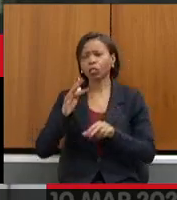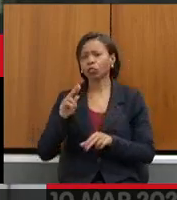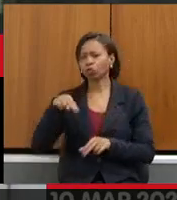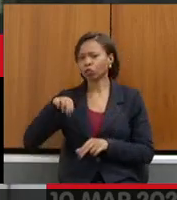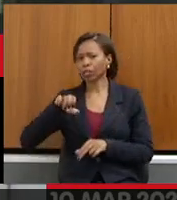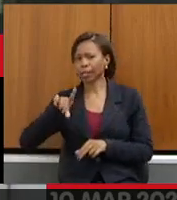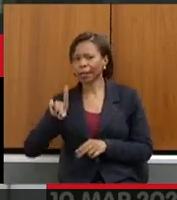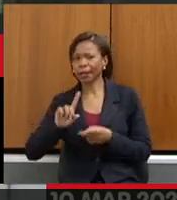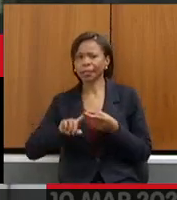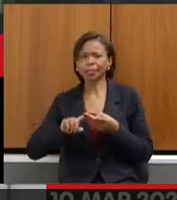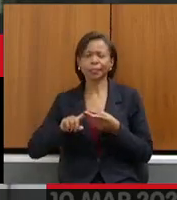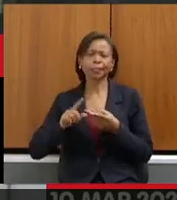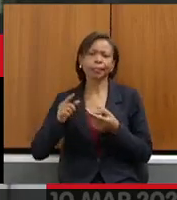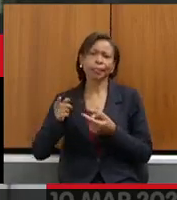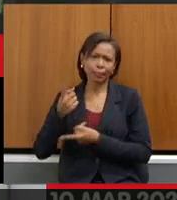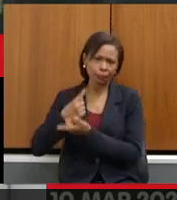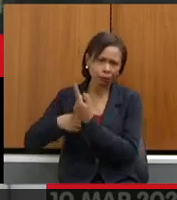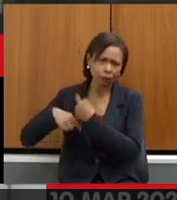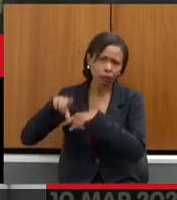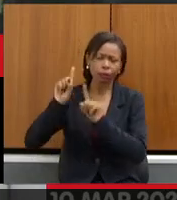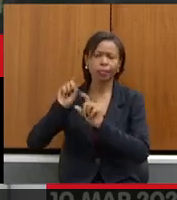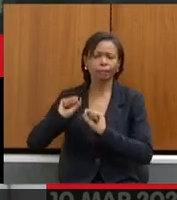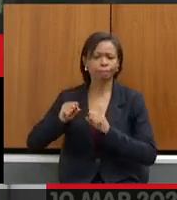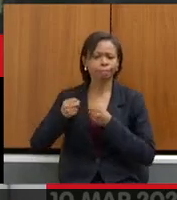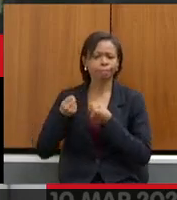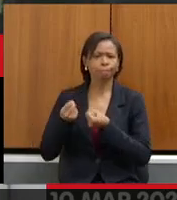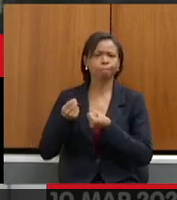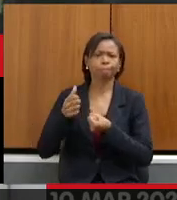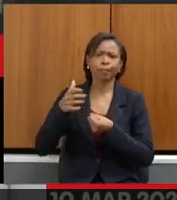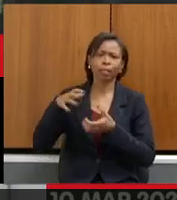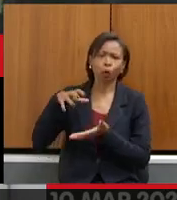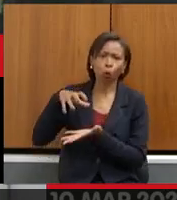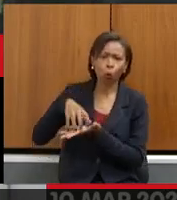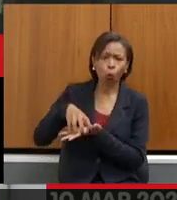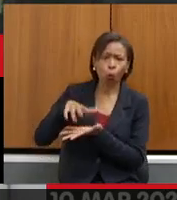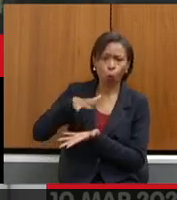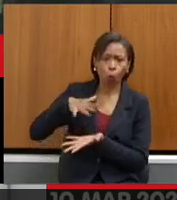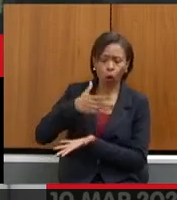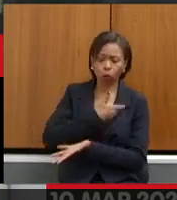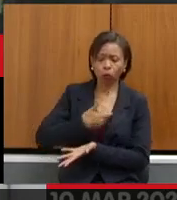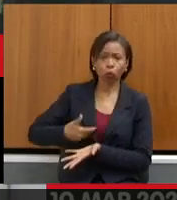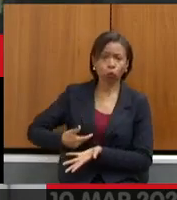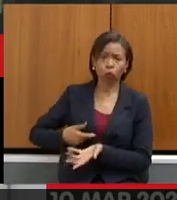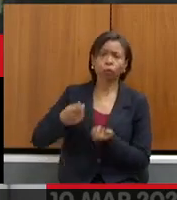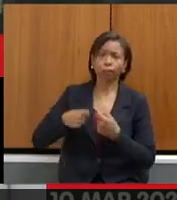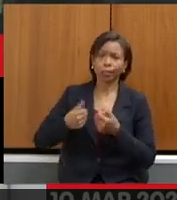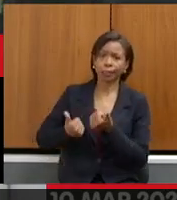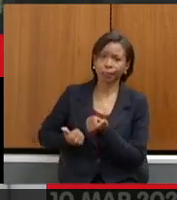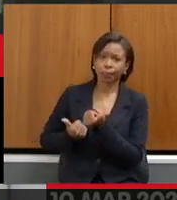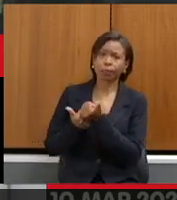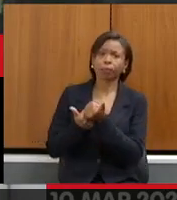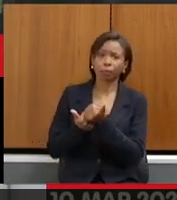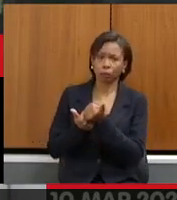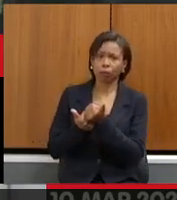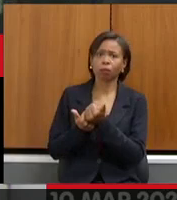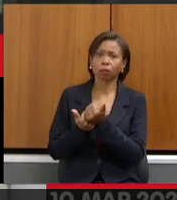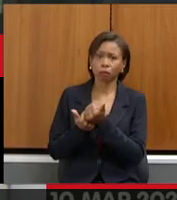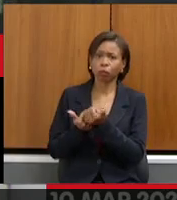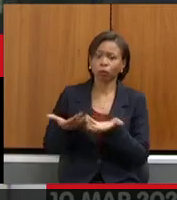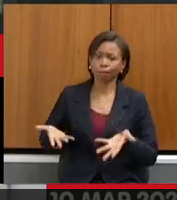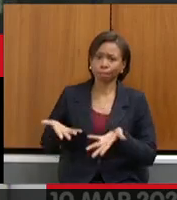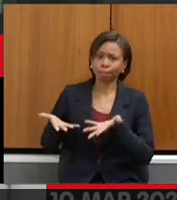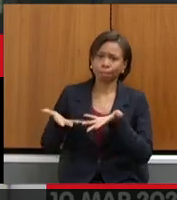fortalecimento de uma uma área pública que merece o apoio precisa mais do que nunca ser